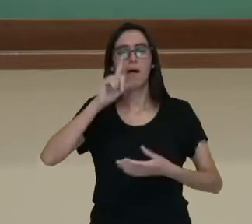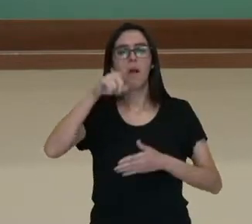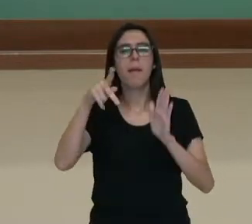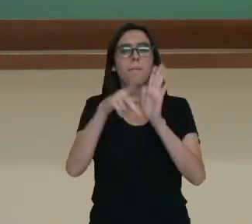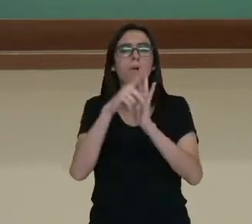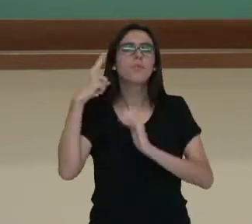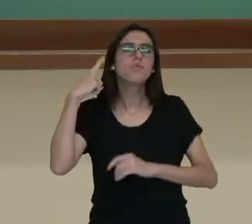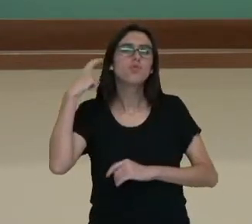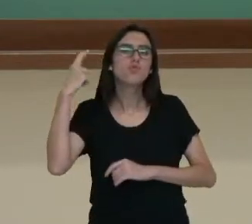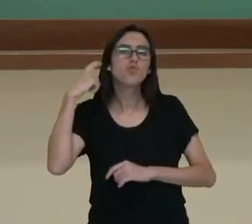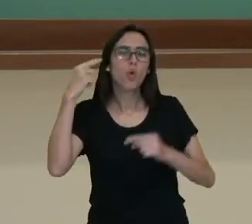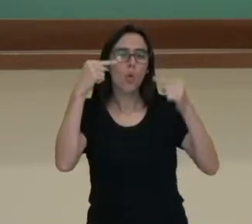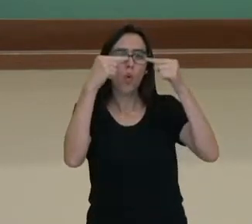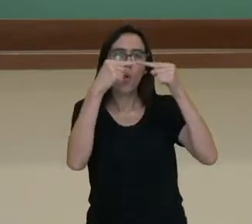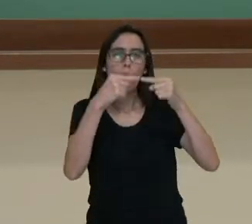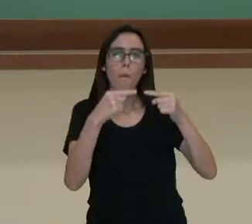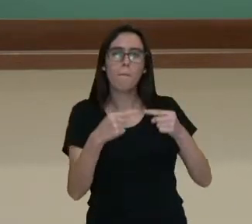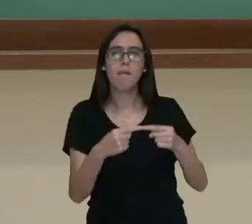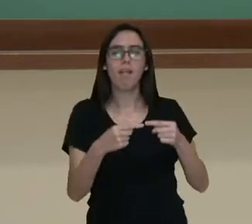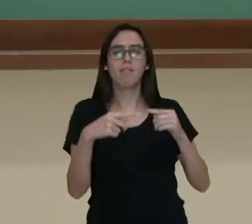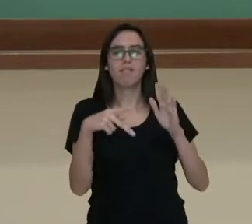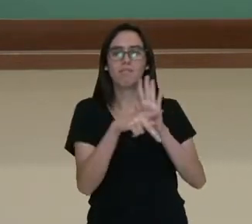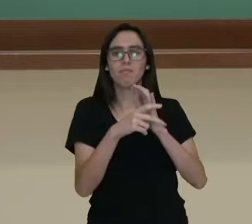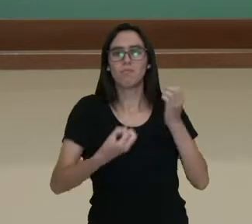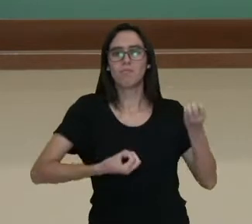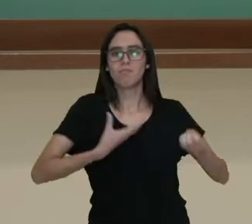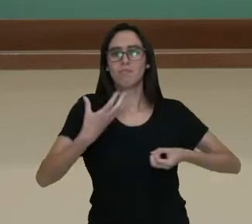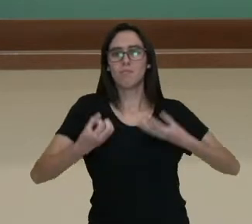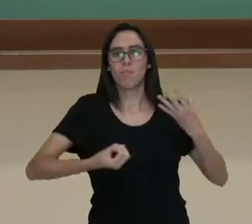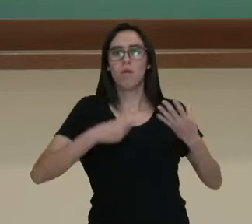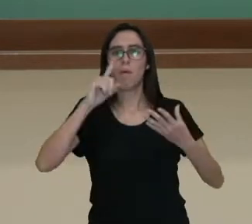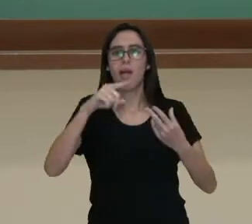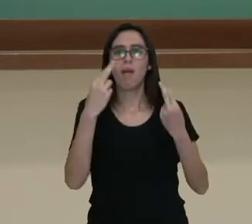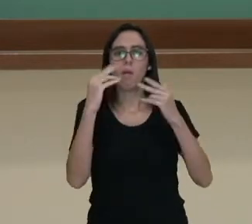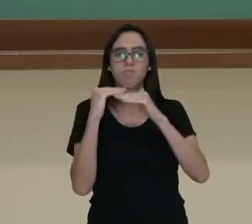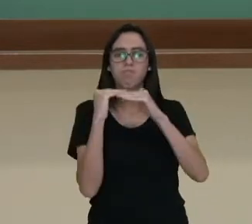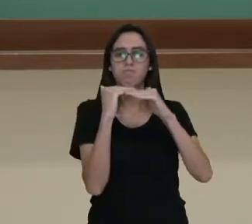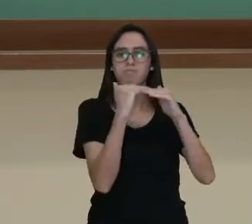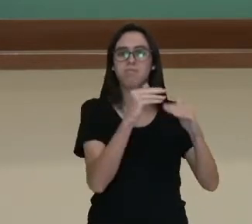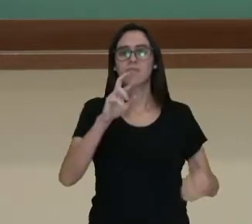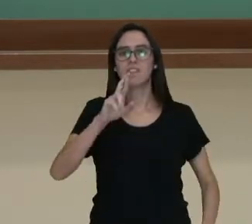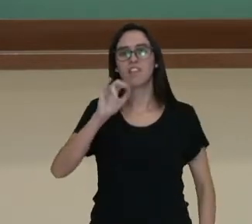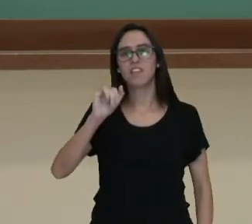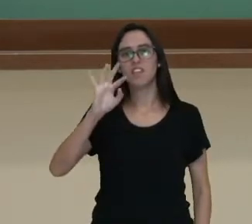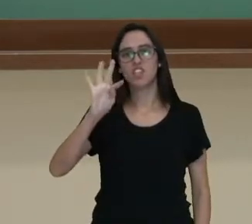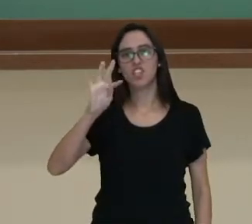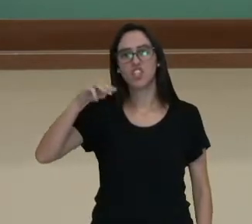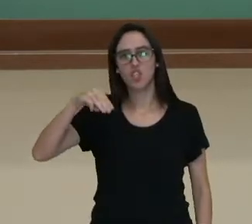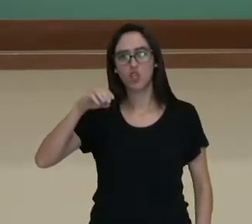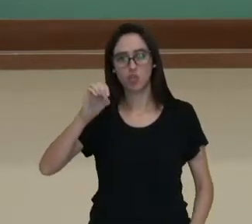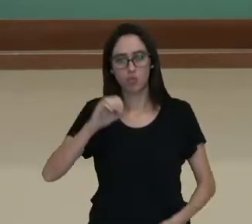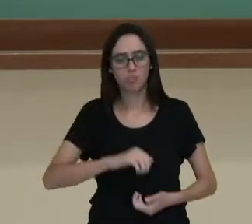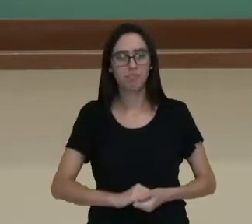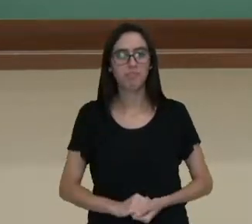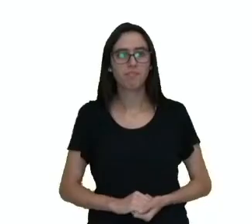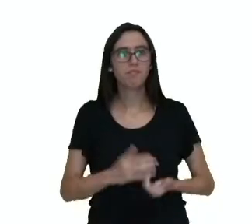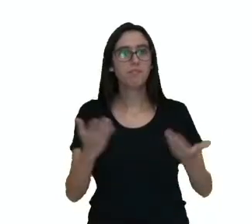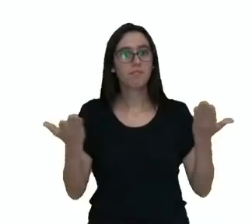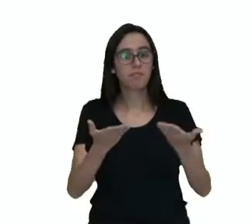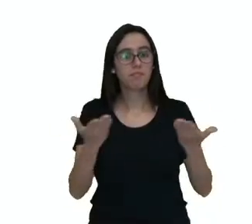dentro do poema ali para marcar o ritmo. Olha que interessante. Vamos ler